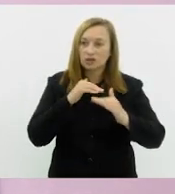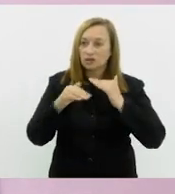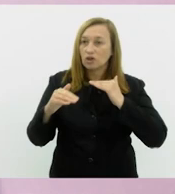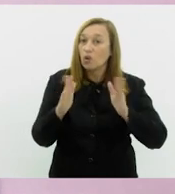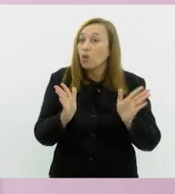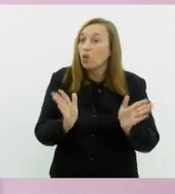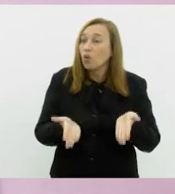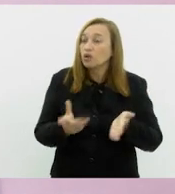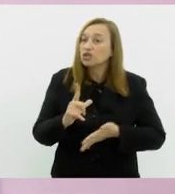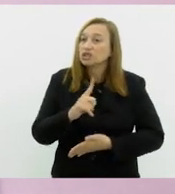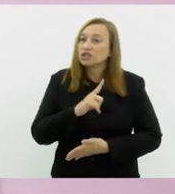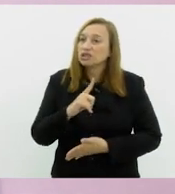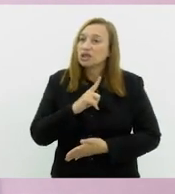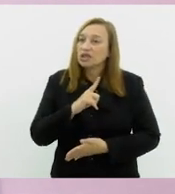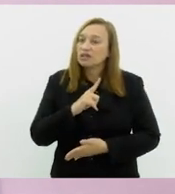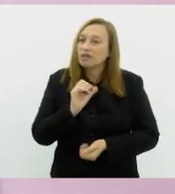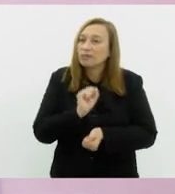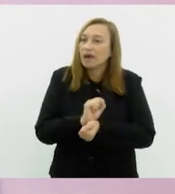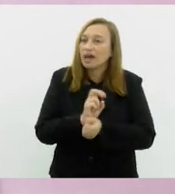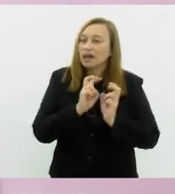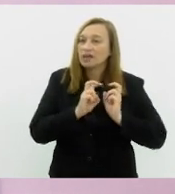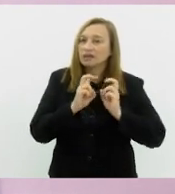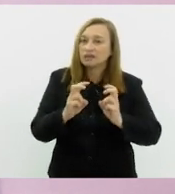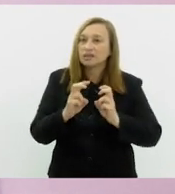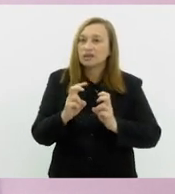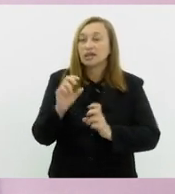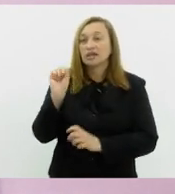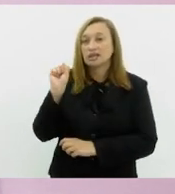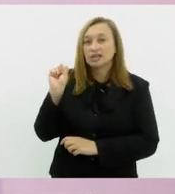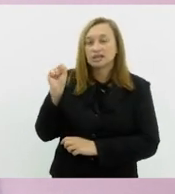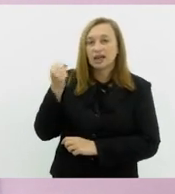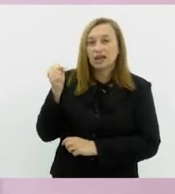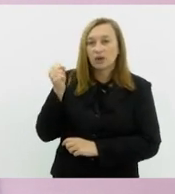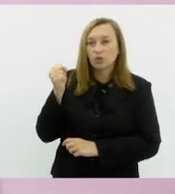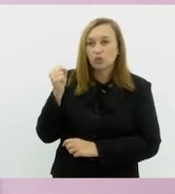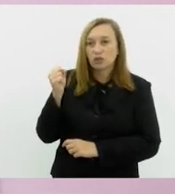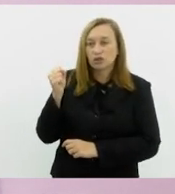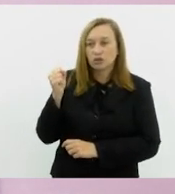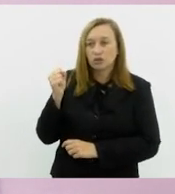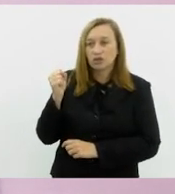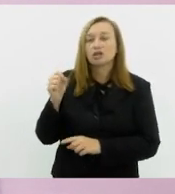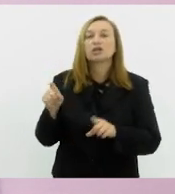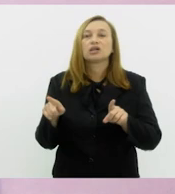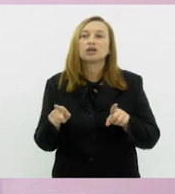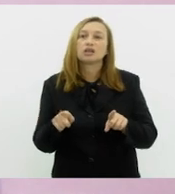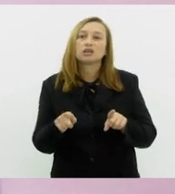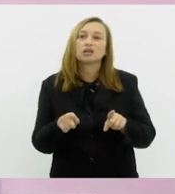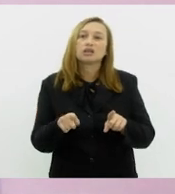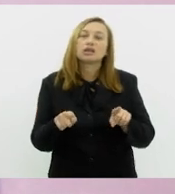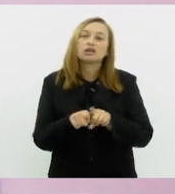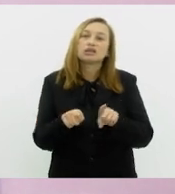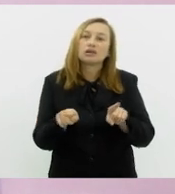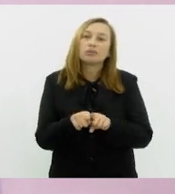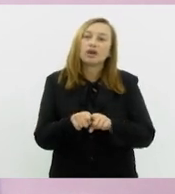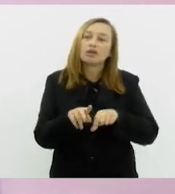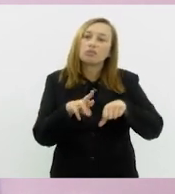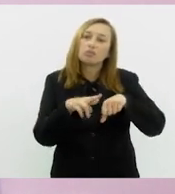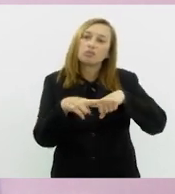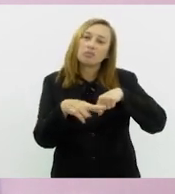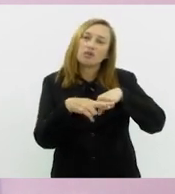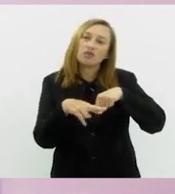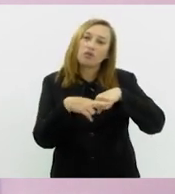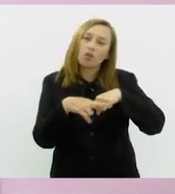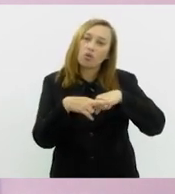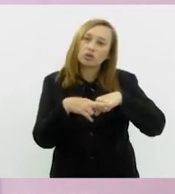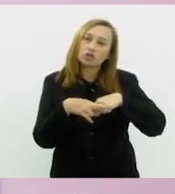a gente teve a parada do trem Saracuruna e a supervia dali, e também do Belford Roxo. A